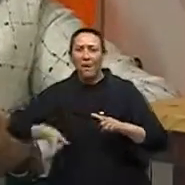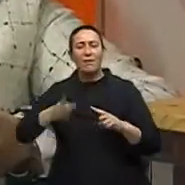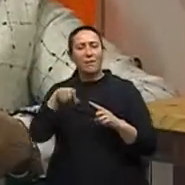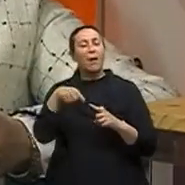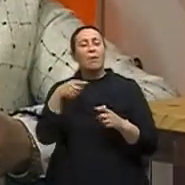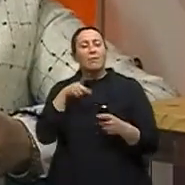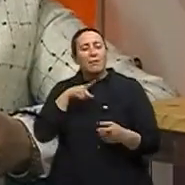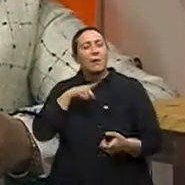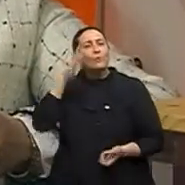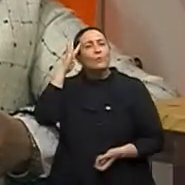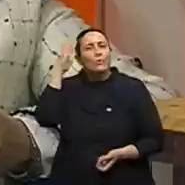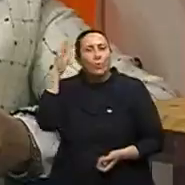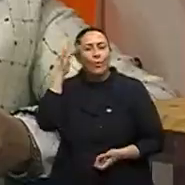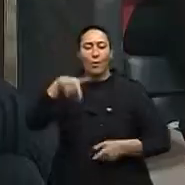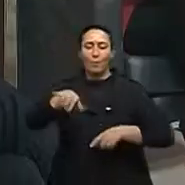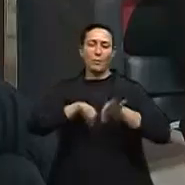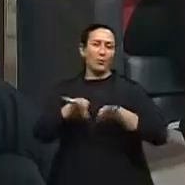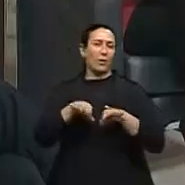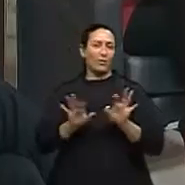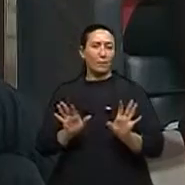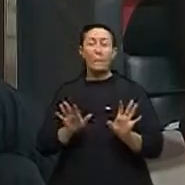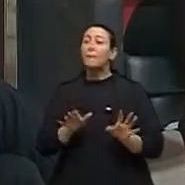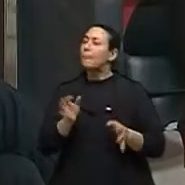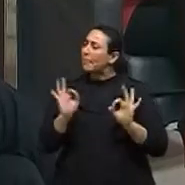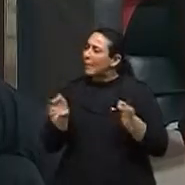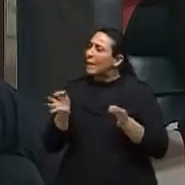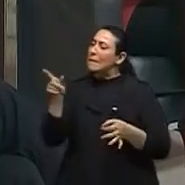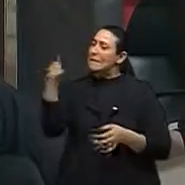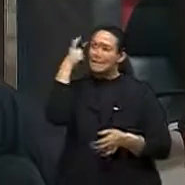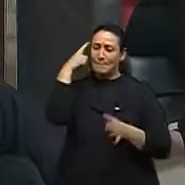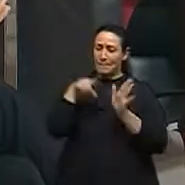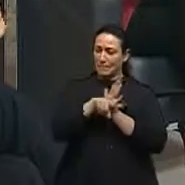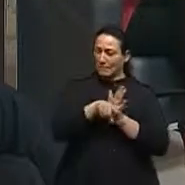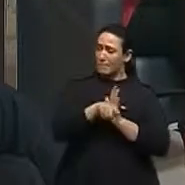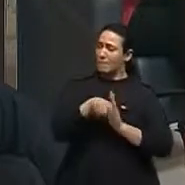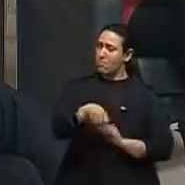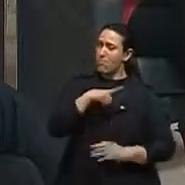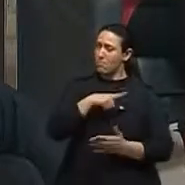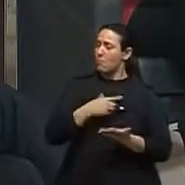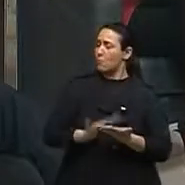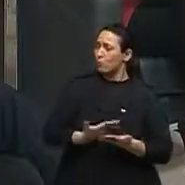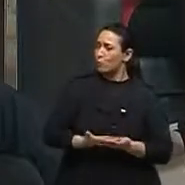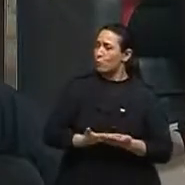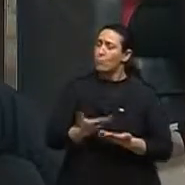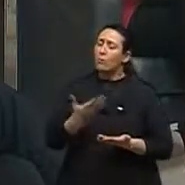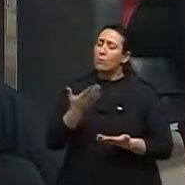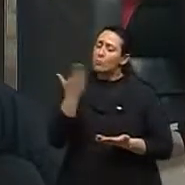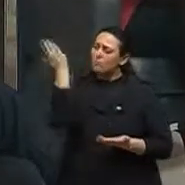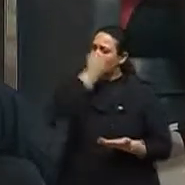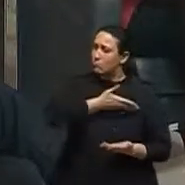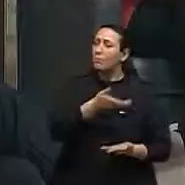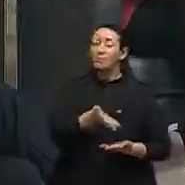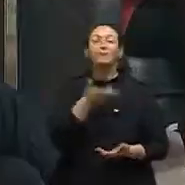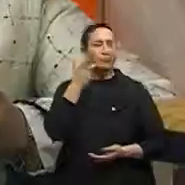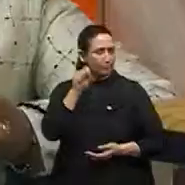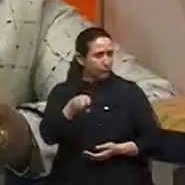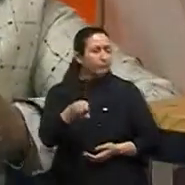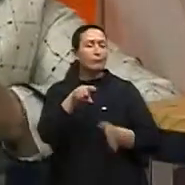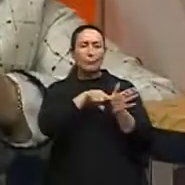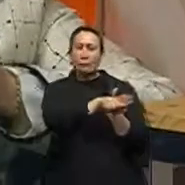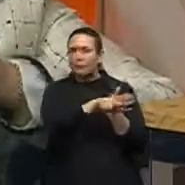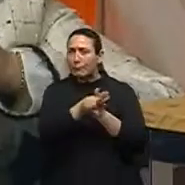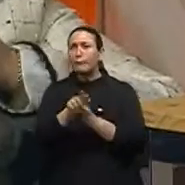sonhos esses projetos Claro O interessante é que a pesquisa tocou no estudo né É claro a pesquisa verificou todos esses esses